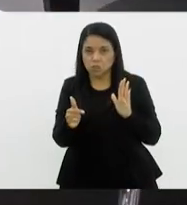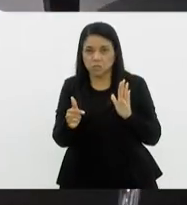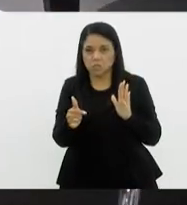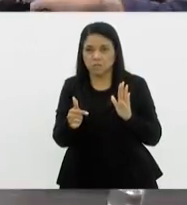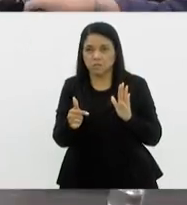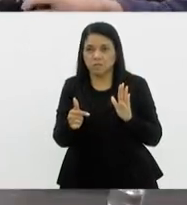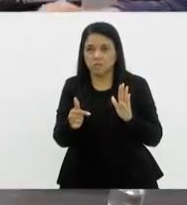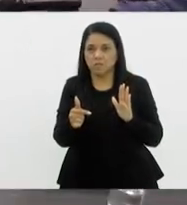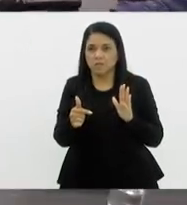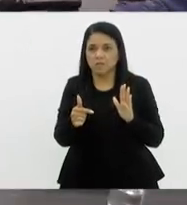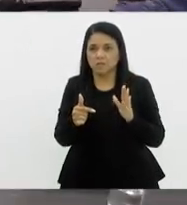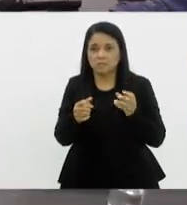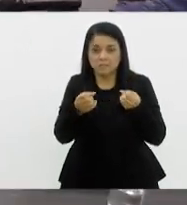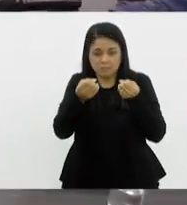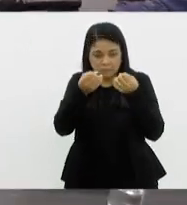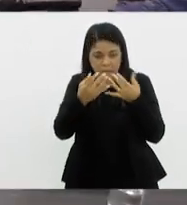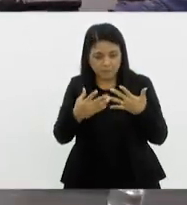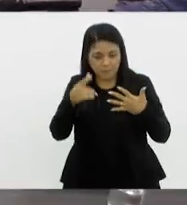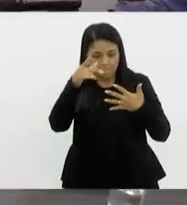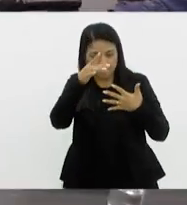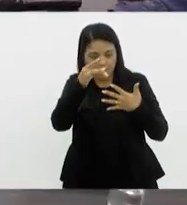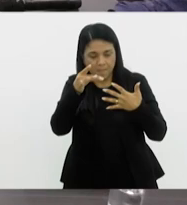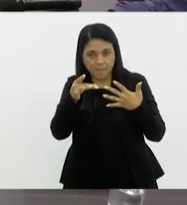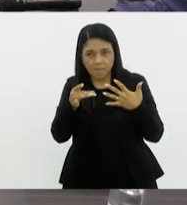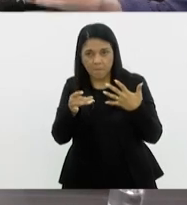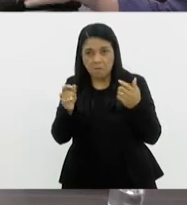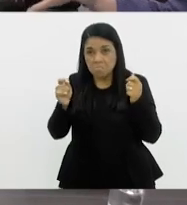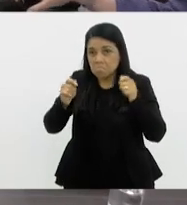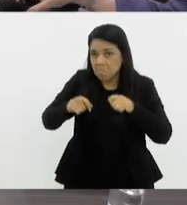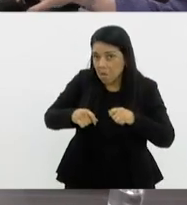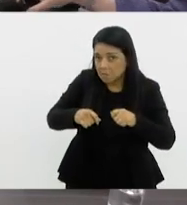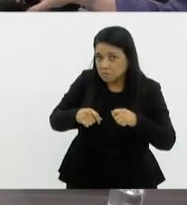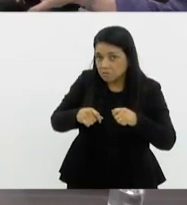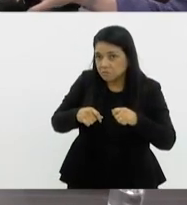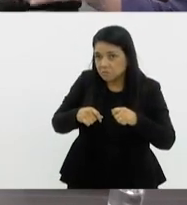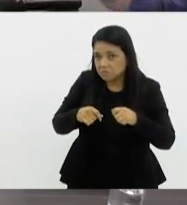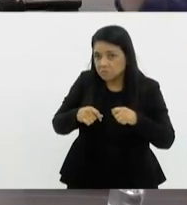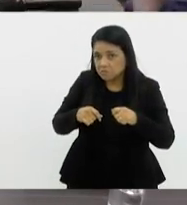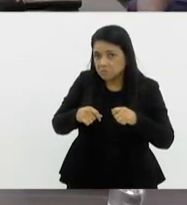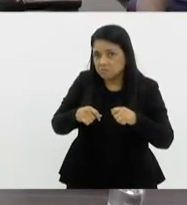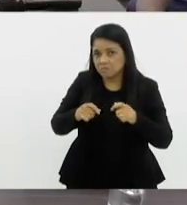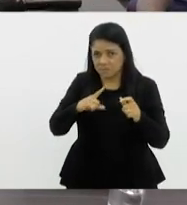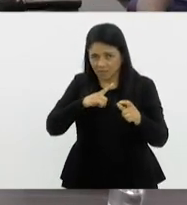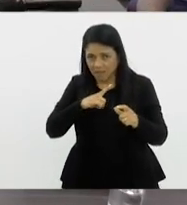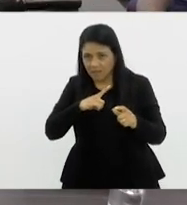ele discrimina todas as possibilidades.